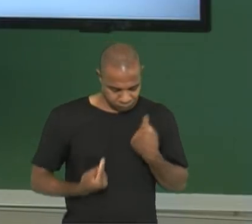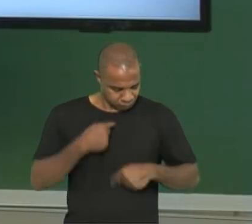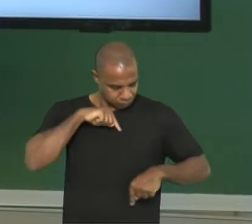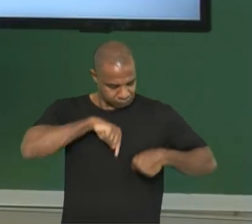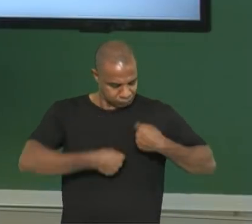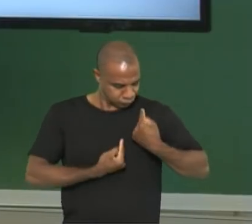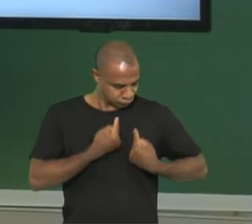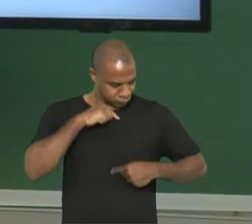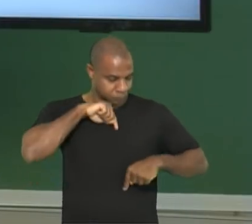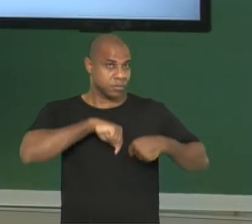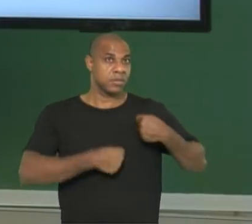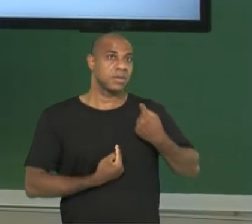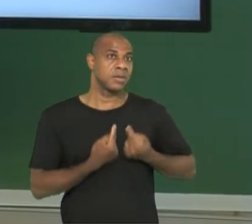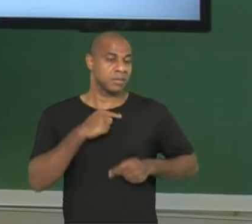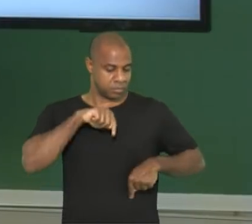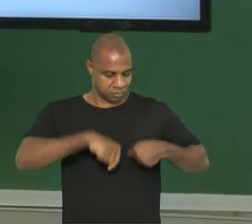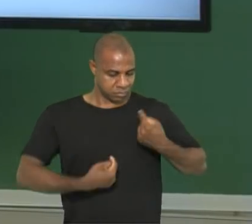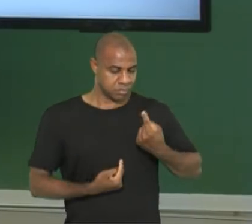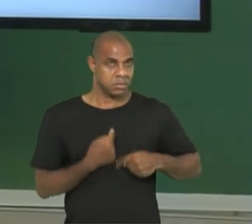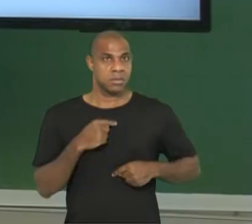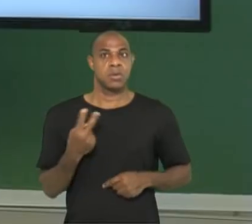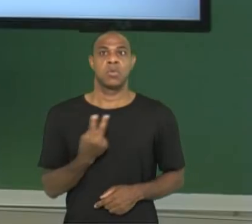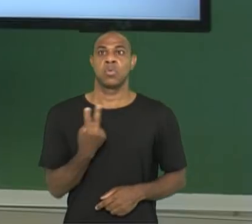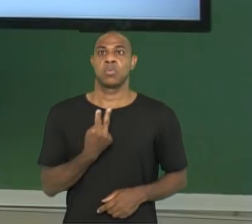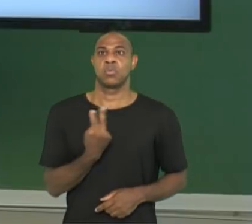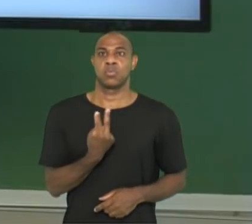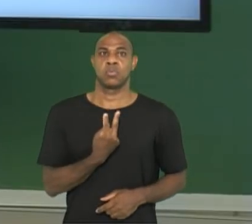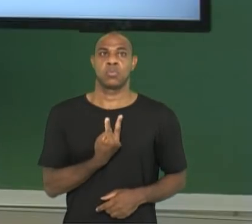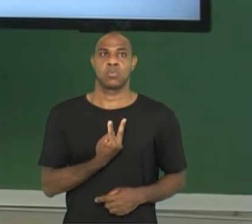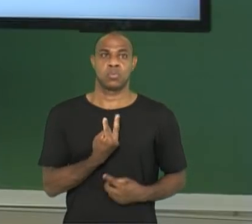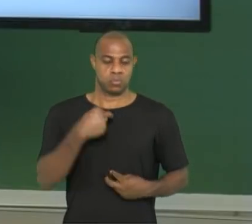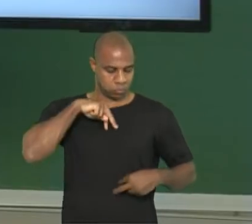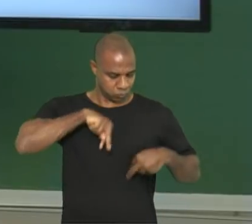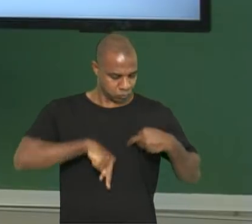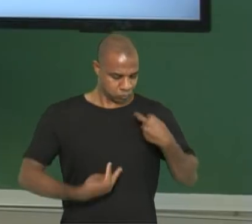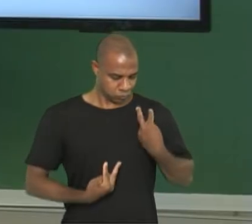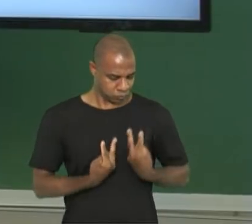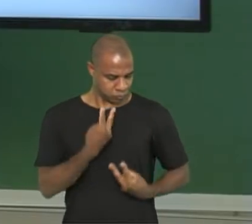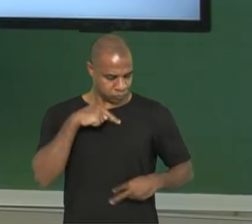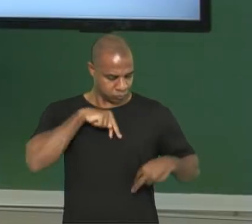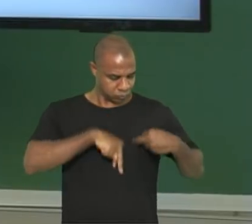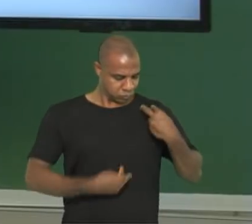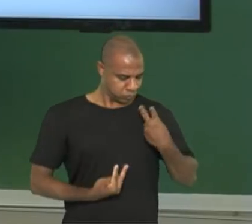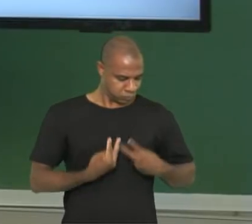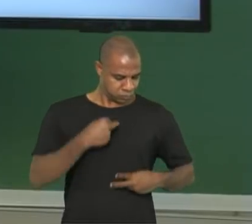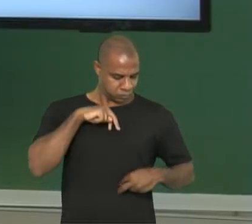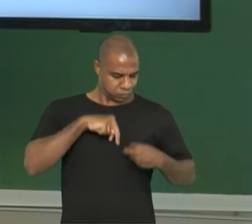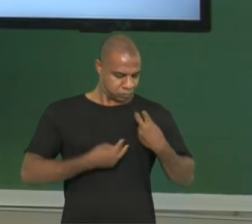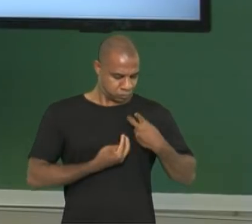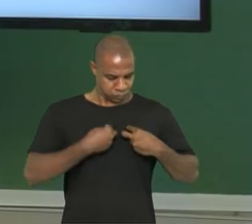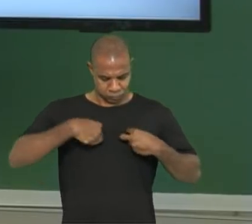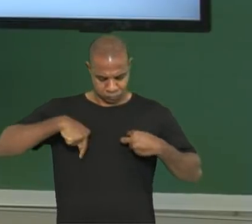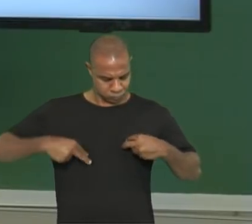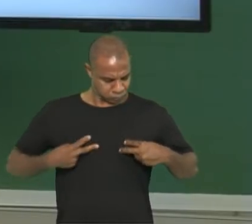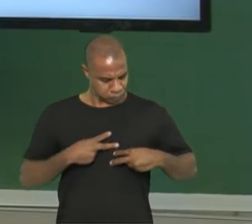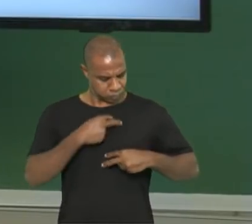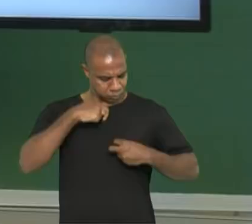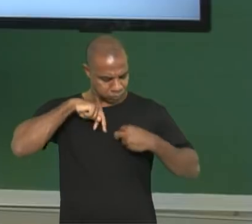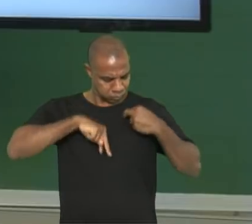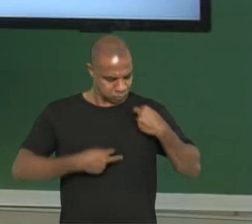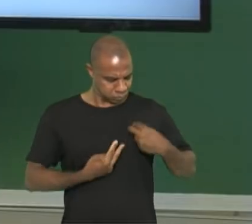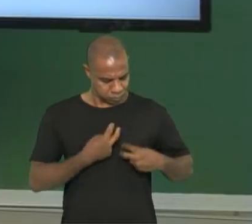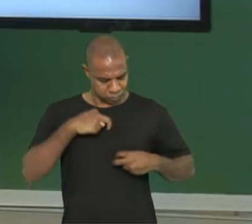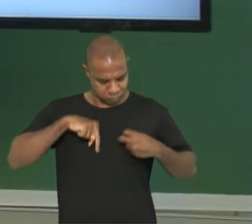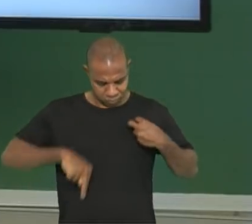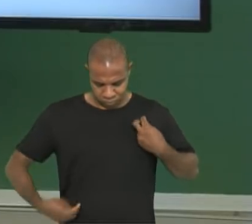aves e mamíferos, tem uma circulação dupla. Então ele vai para o pulmão, volta para o coração, vai para o corpo, volta para o coração, vai para o